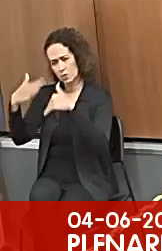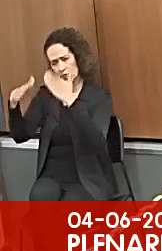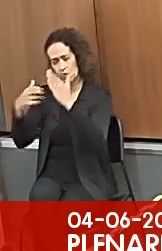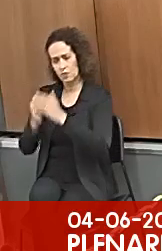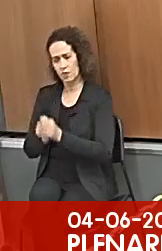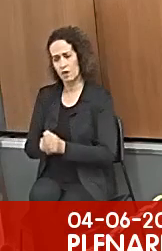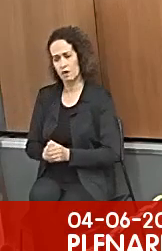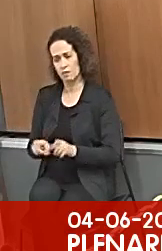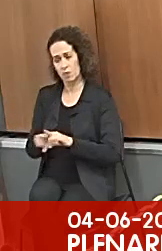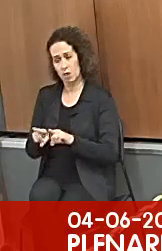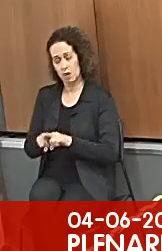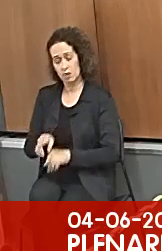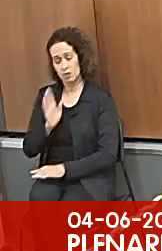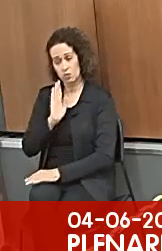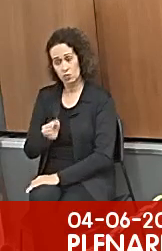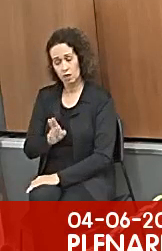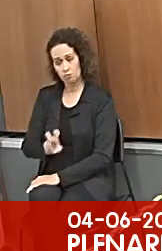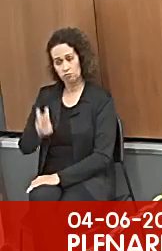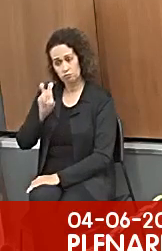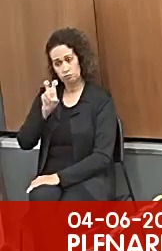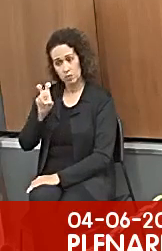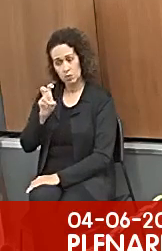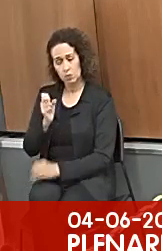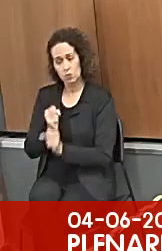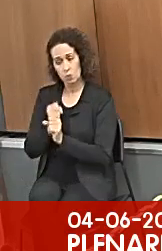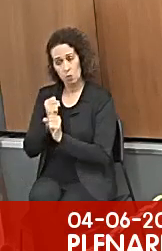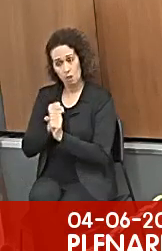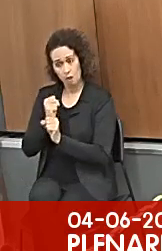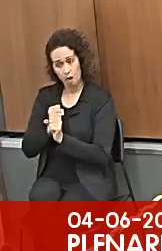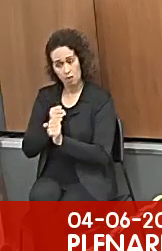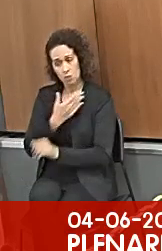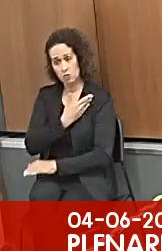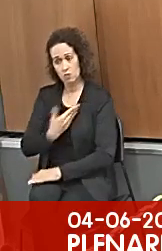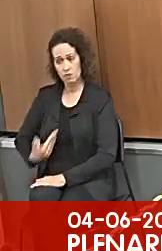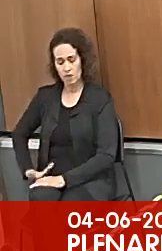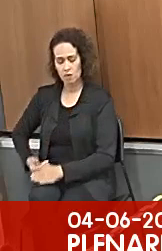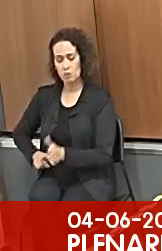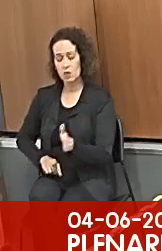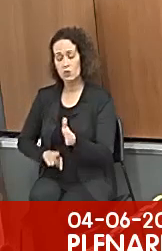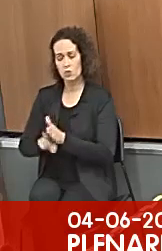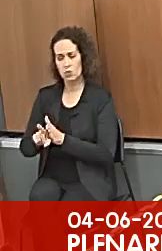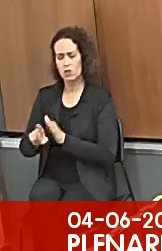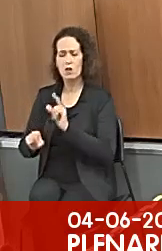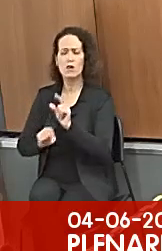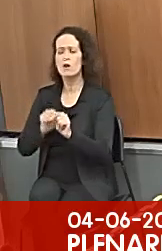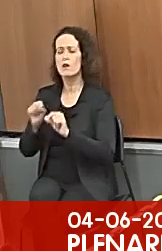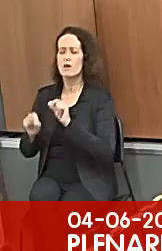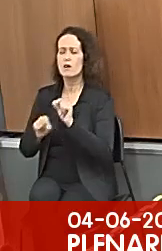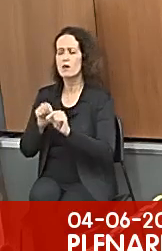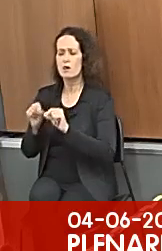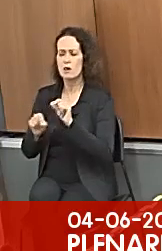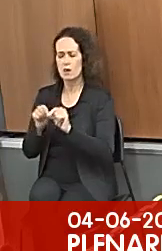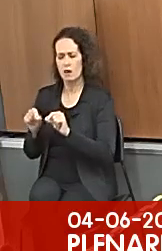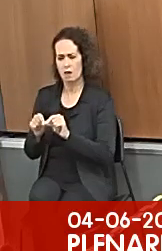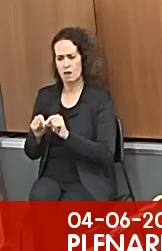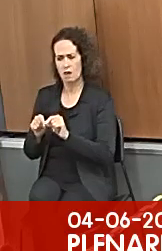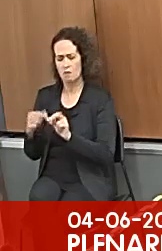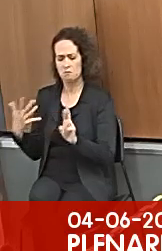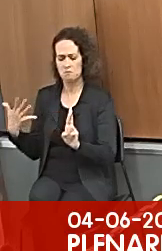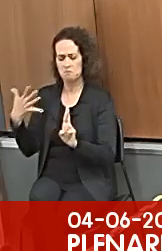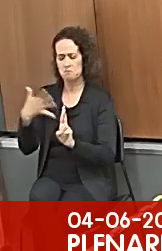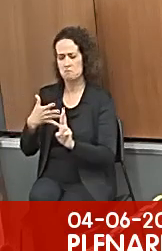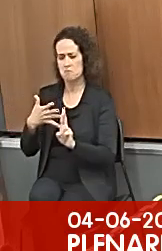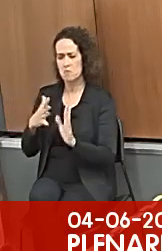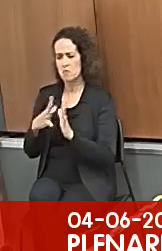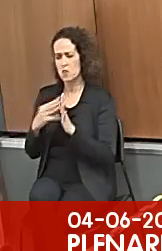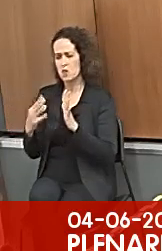atendimentos. E há 5 anos, o governo perguntou quem vai querer ser. 3 hospitais se apresentaram, o governo